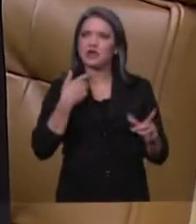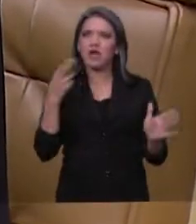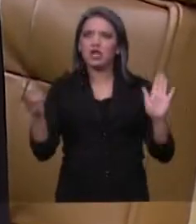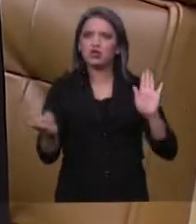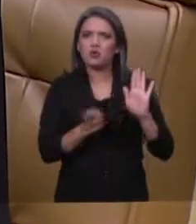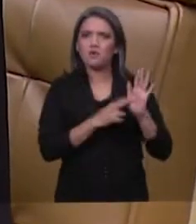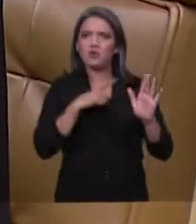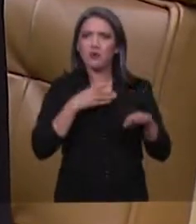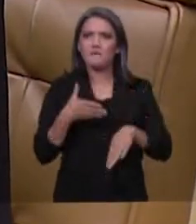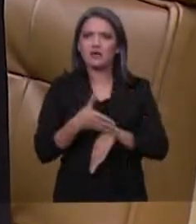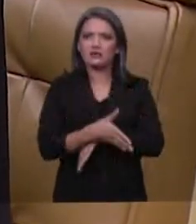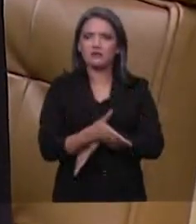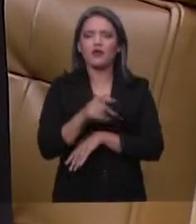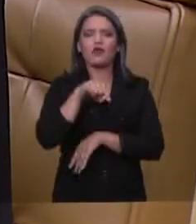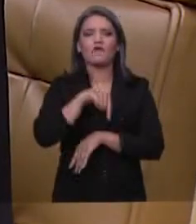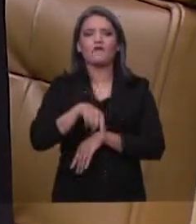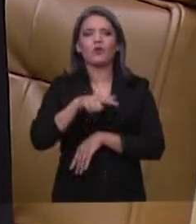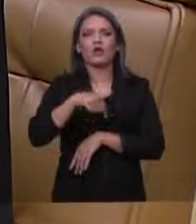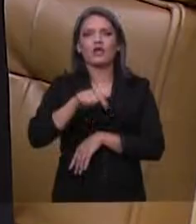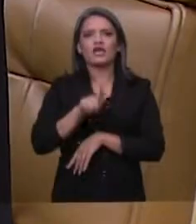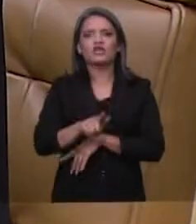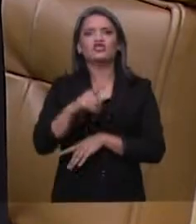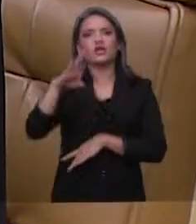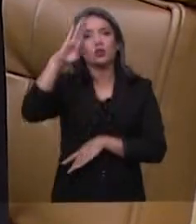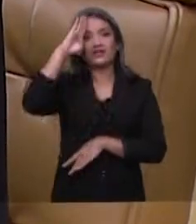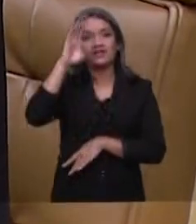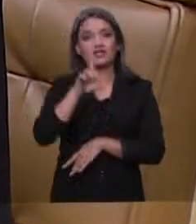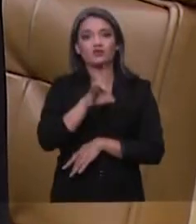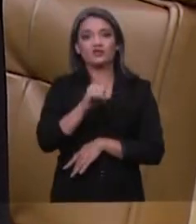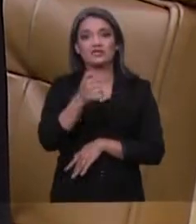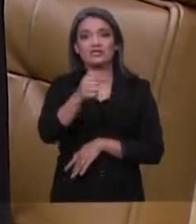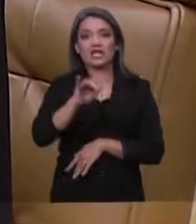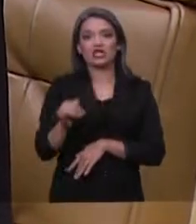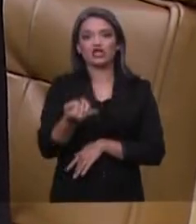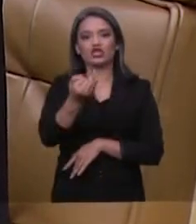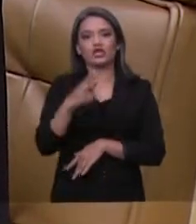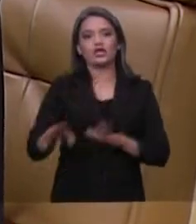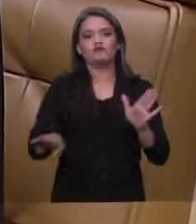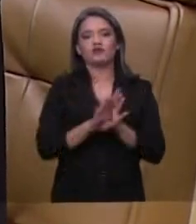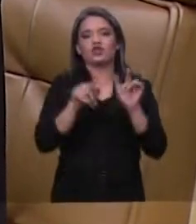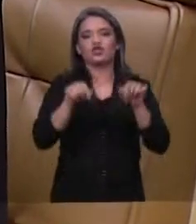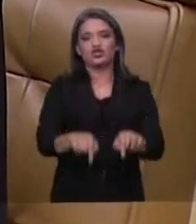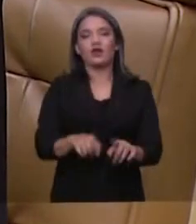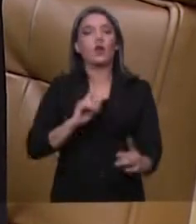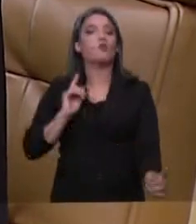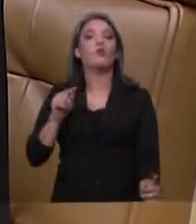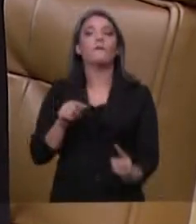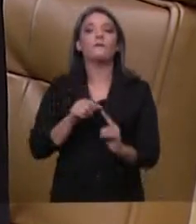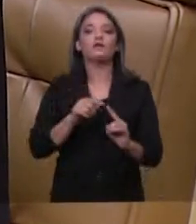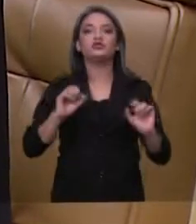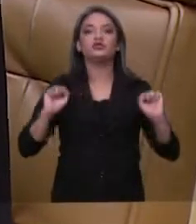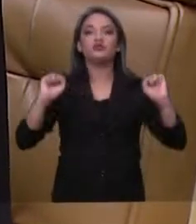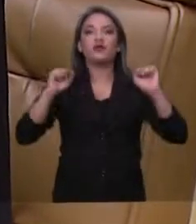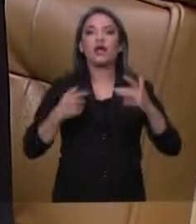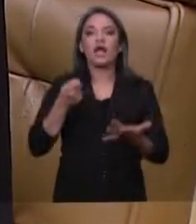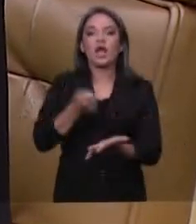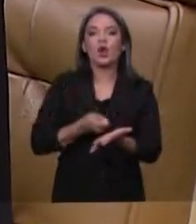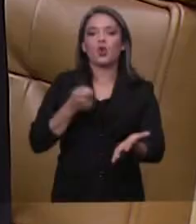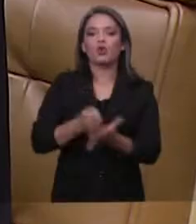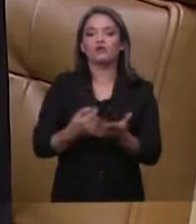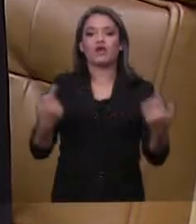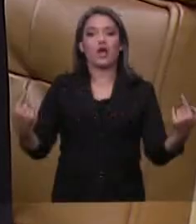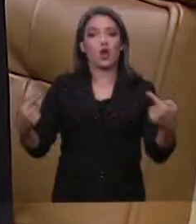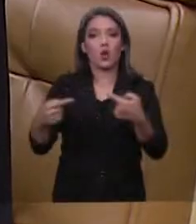admitindo ter estado no QG do Exército já no dia 7 de janeiro, com o pretexto de lutar contra um comunismo